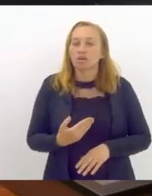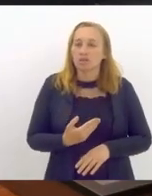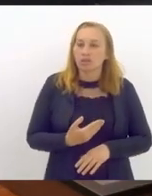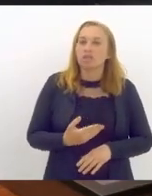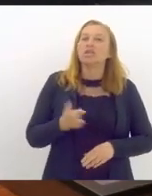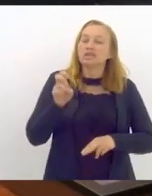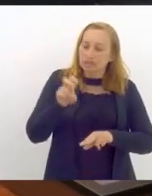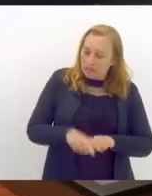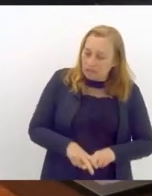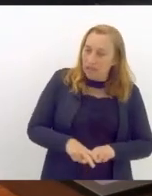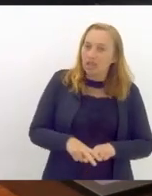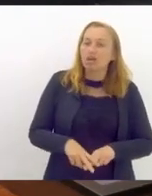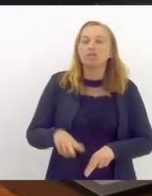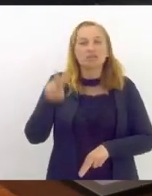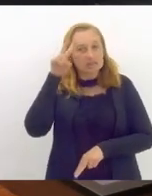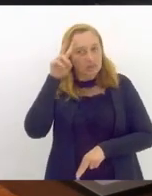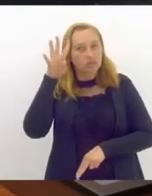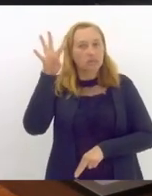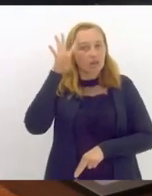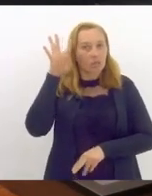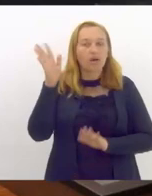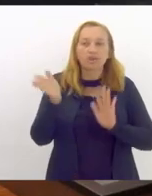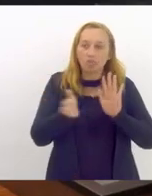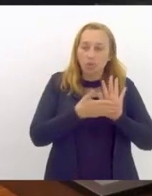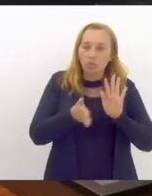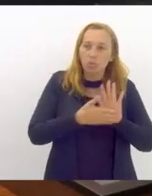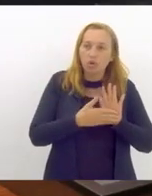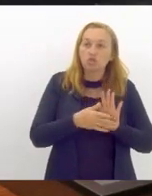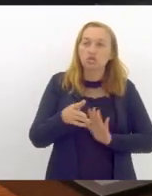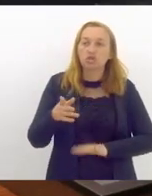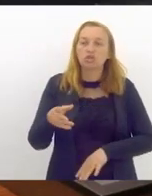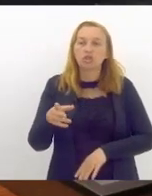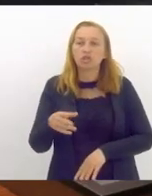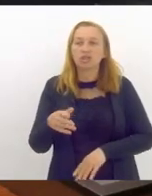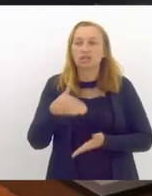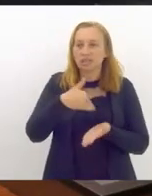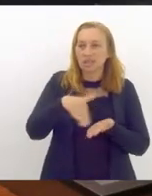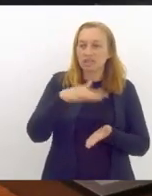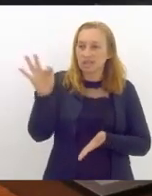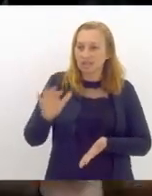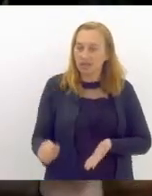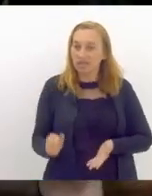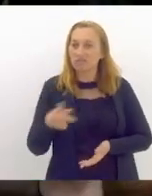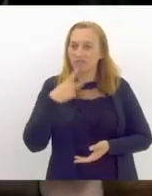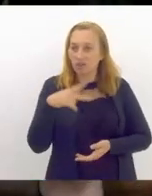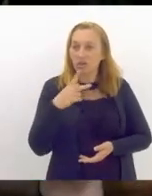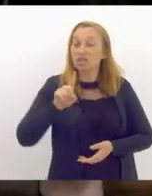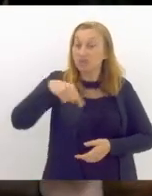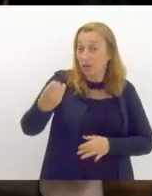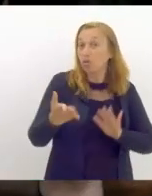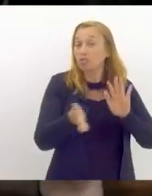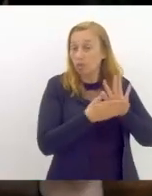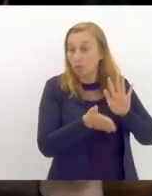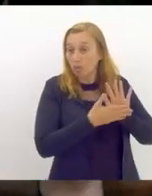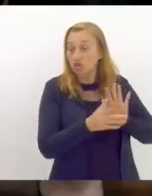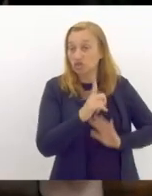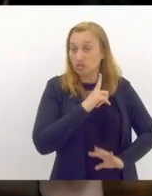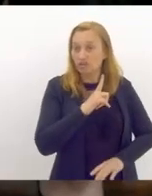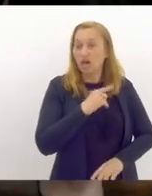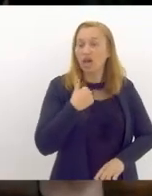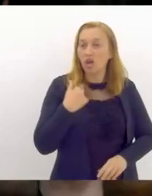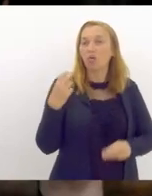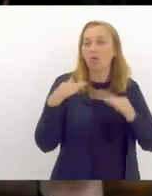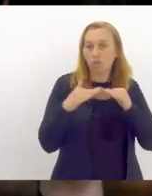sentamos numa segunda na quarta tinha uma proposta Eu vi na boca do secretário de fazenda se tiver outra proposta Eu